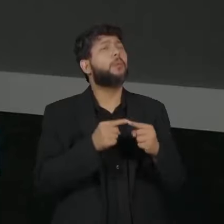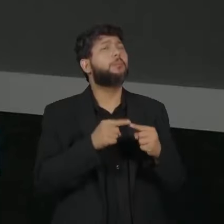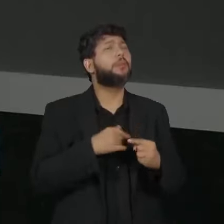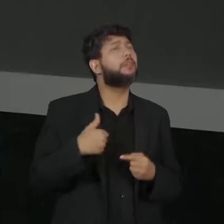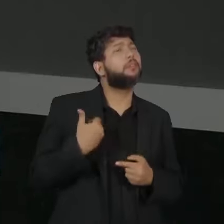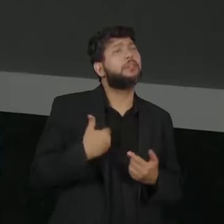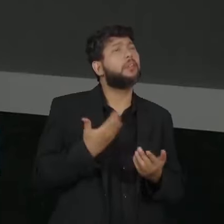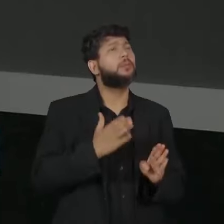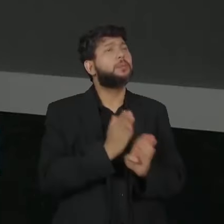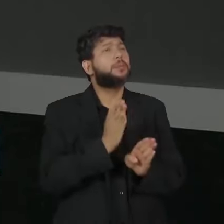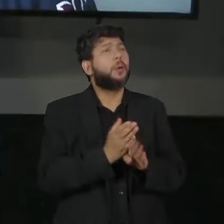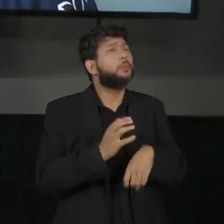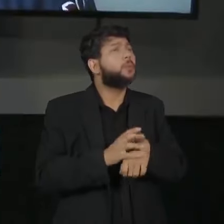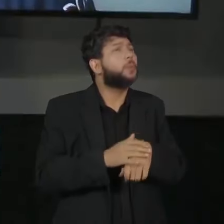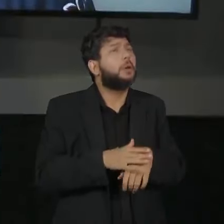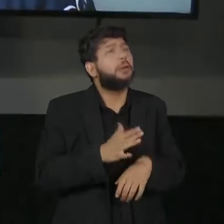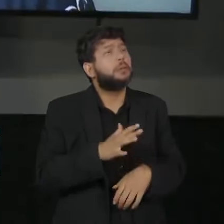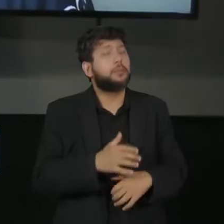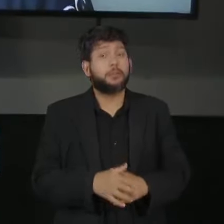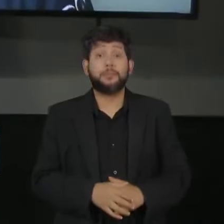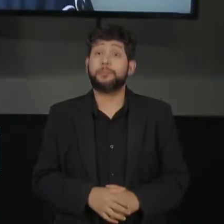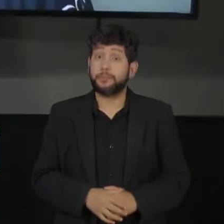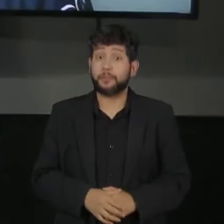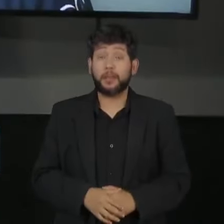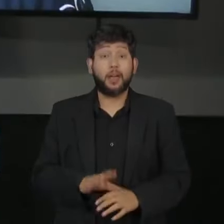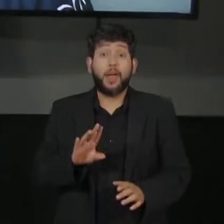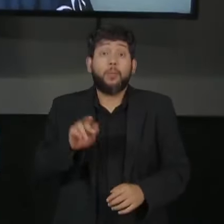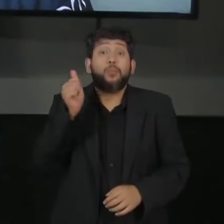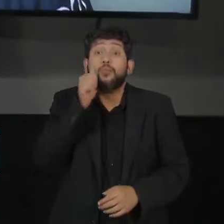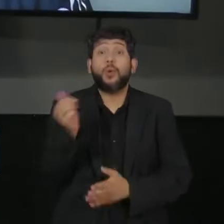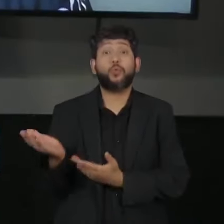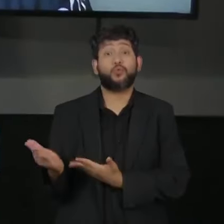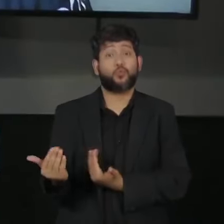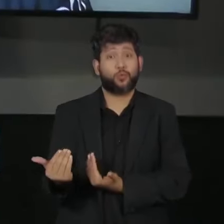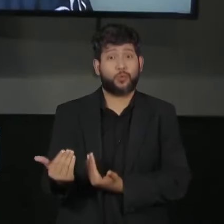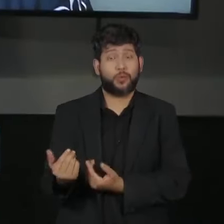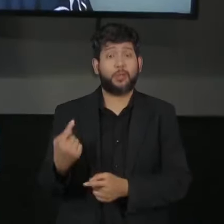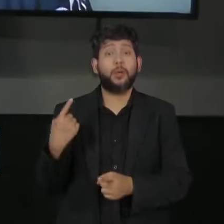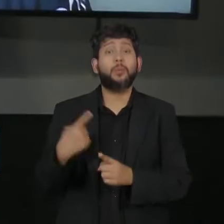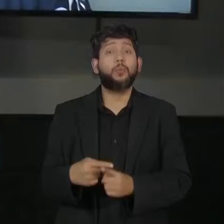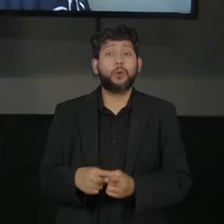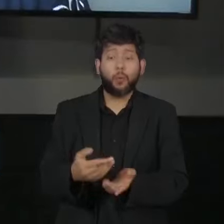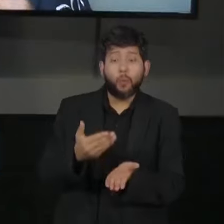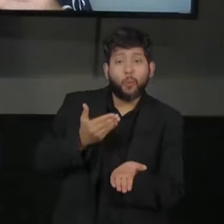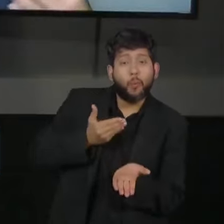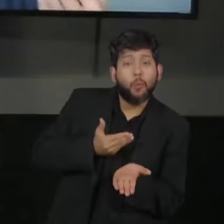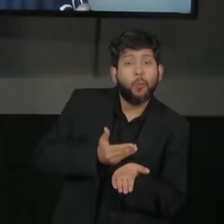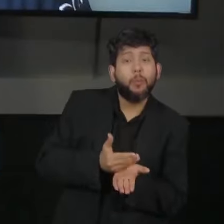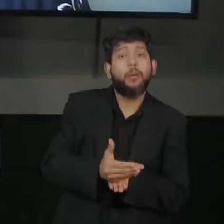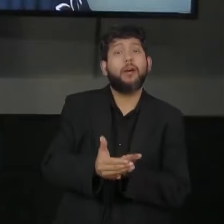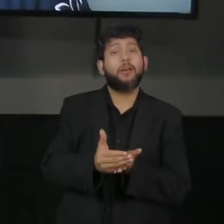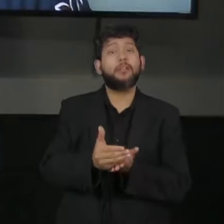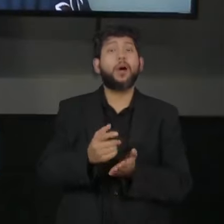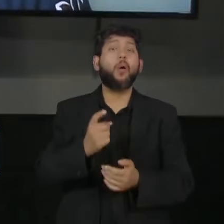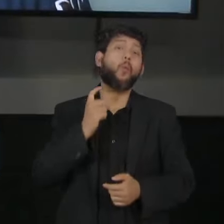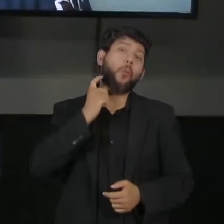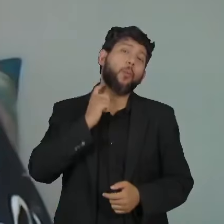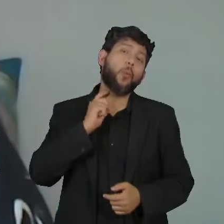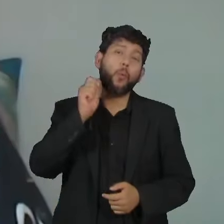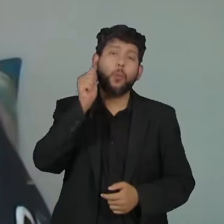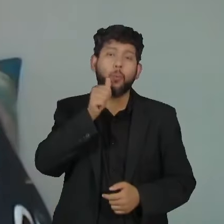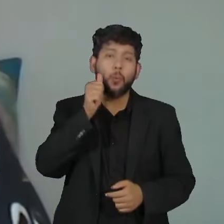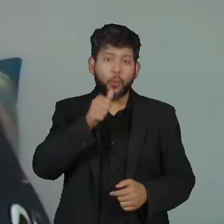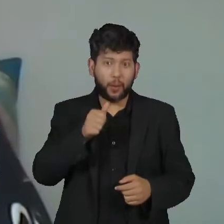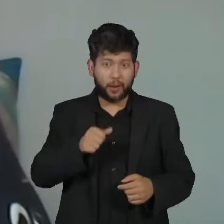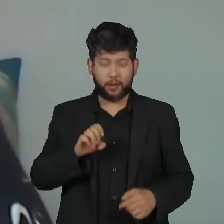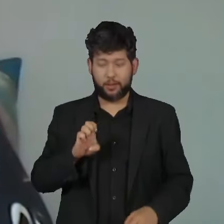mulheres descobrem a doença? É uma doença de mulher jovem, porque ela é uma doença que depende do hormônio feminino,